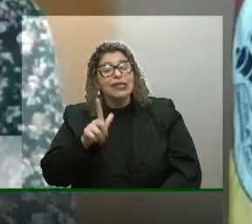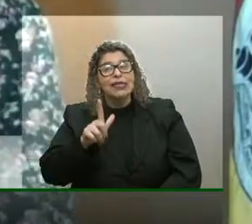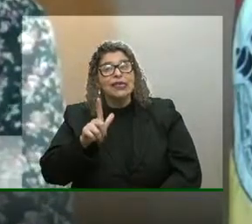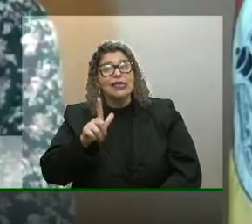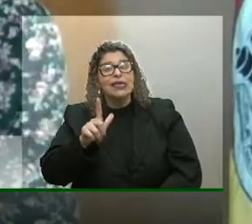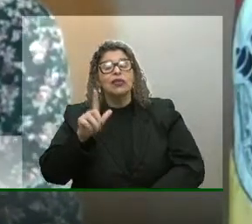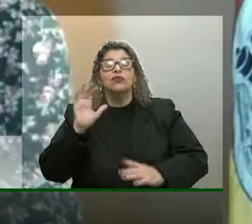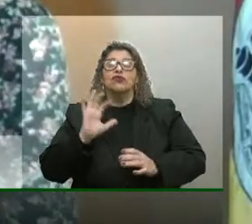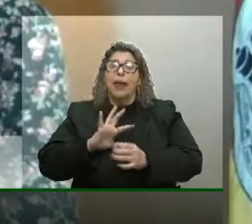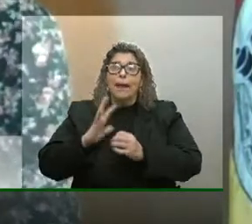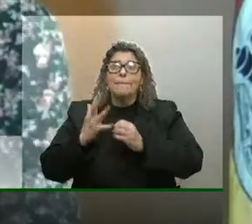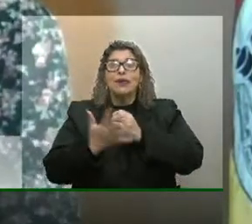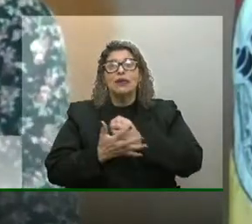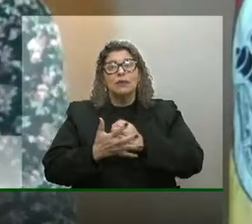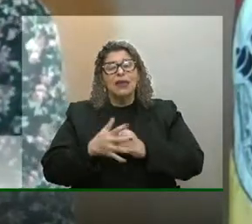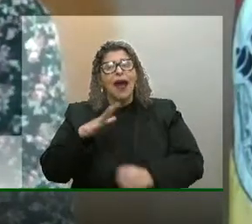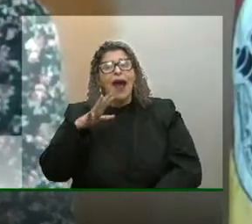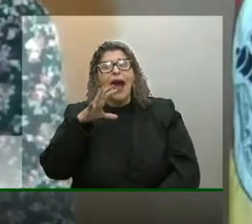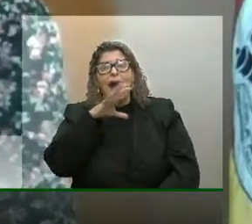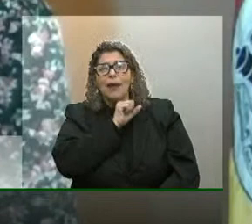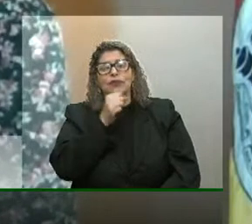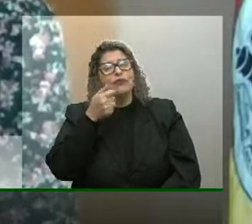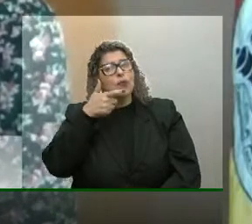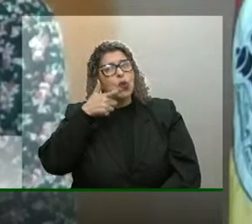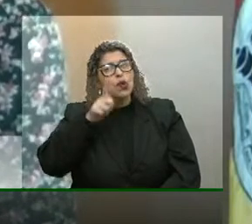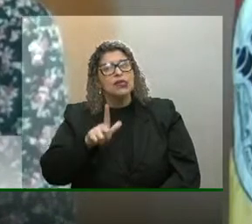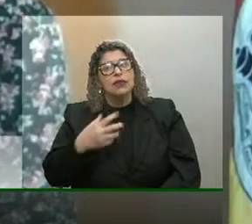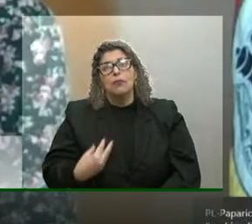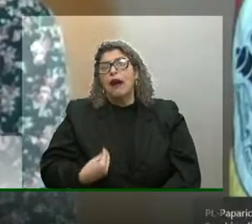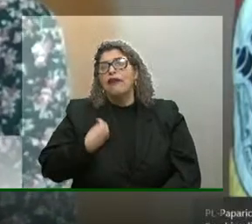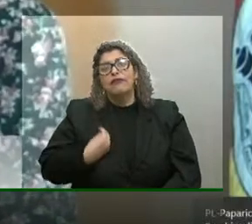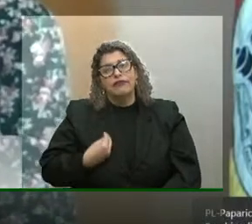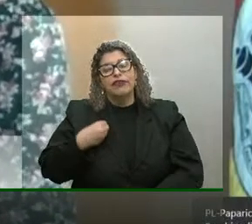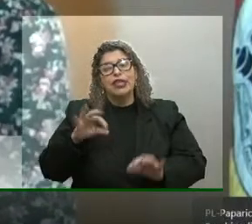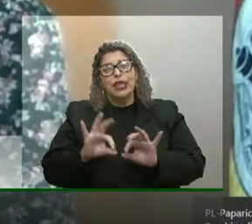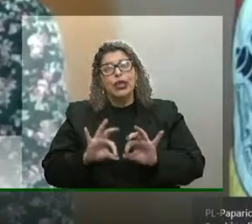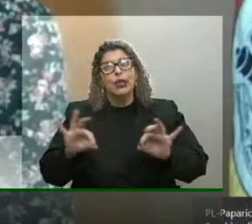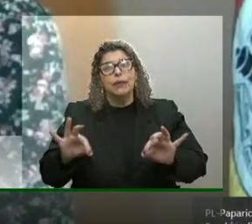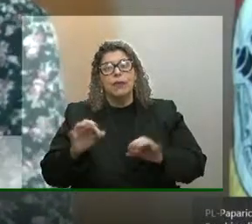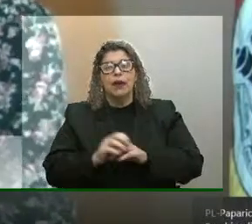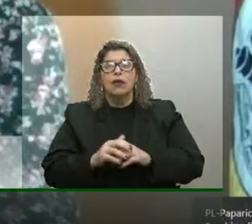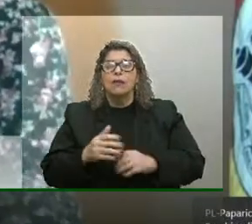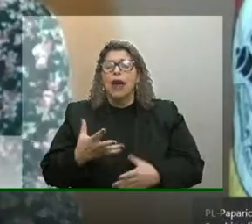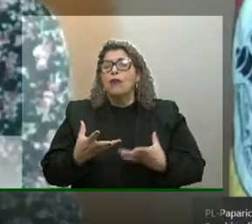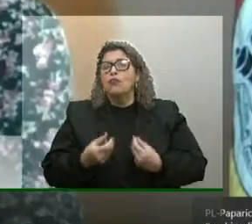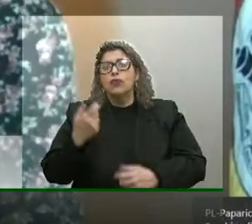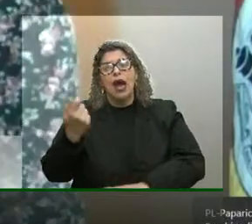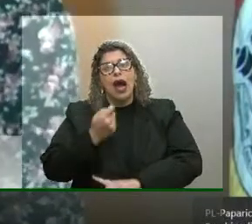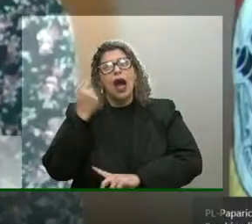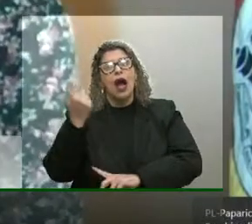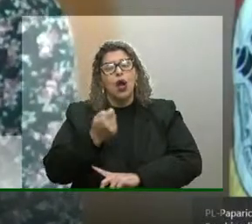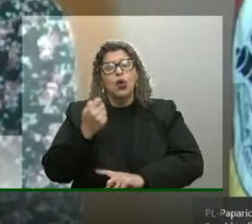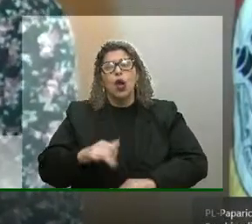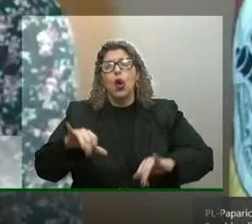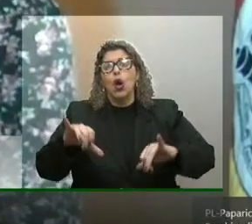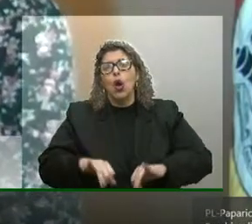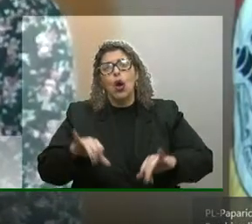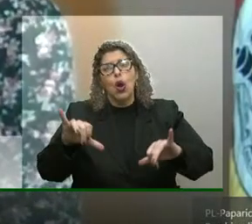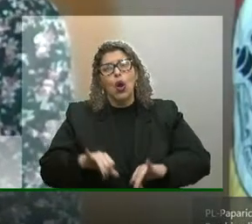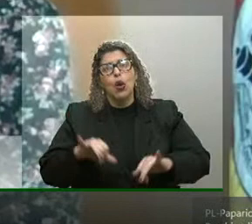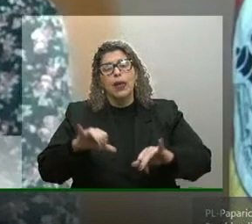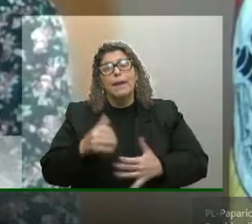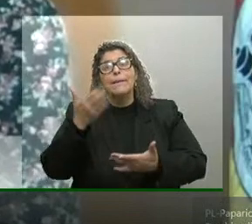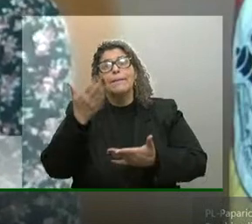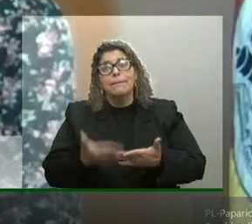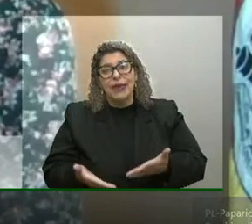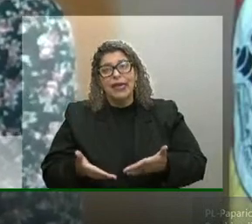pandemia e que em breve as coisas vão voltar ao normal, mas ainda há muitos gaúchos que estão sofrendo na pele a dor da